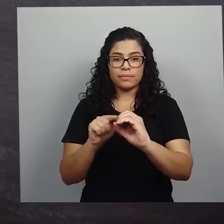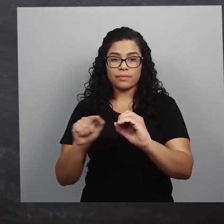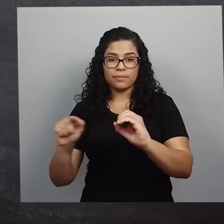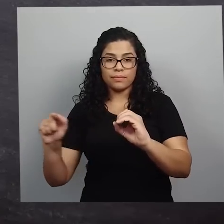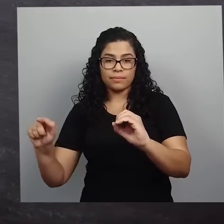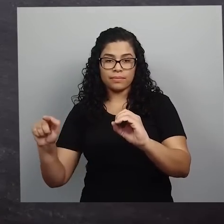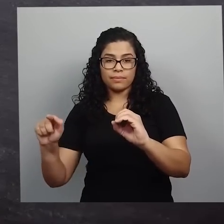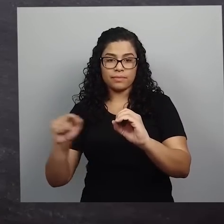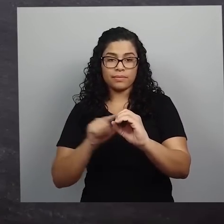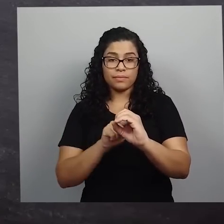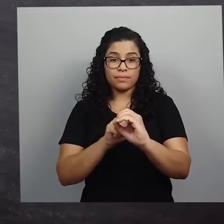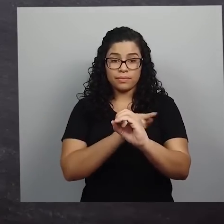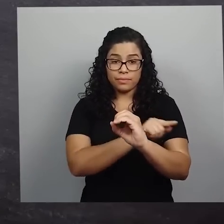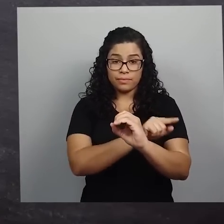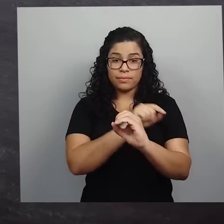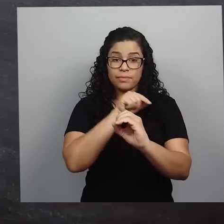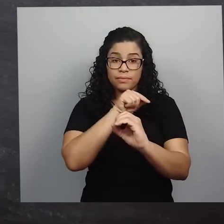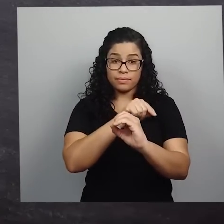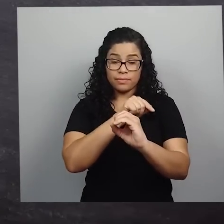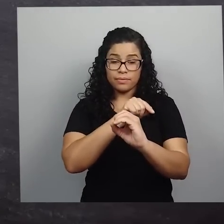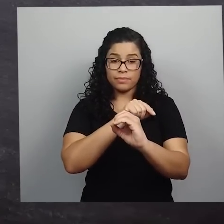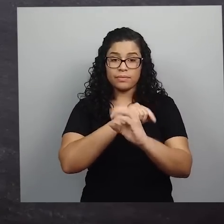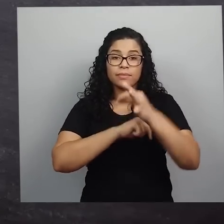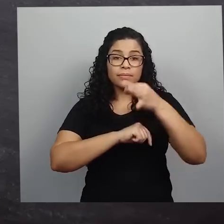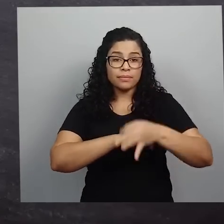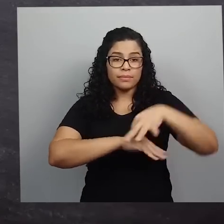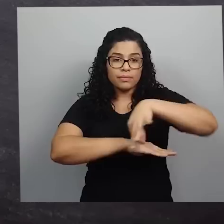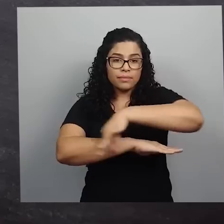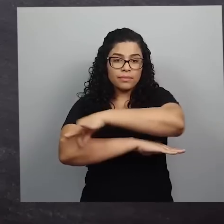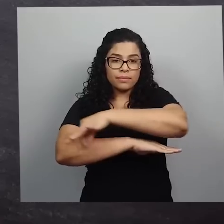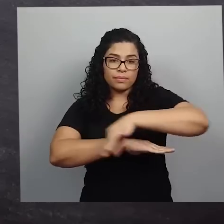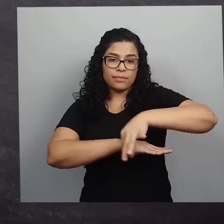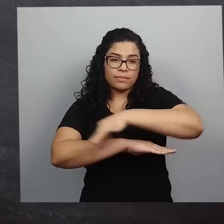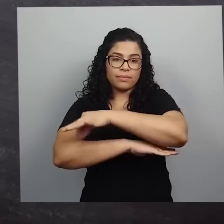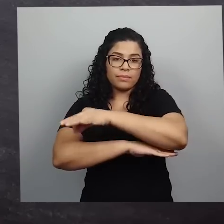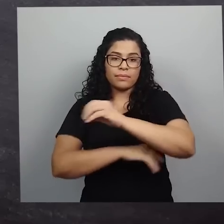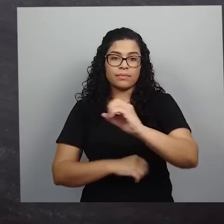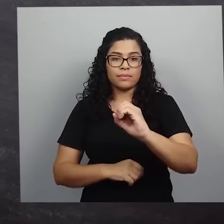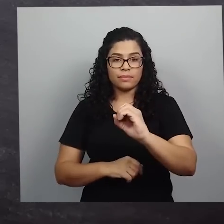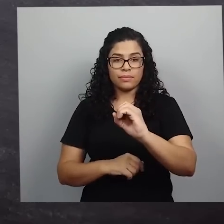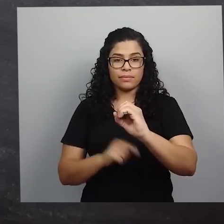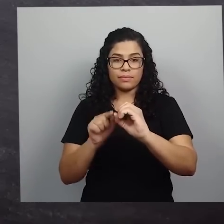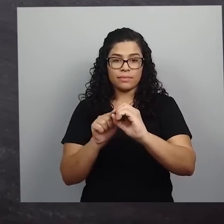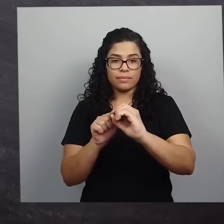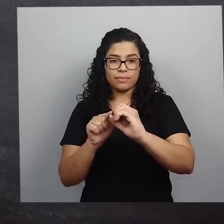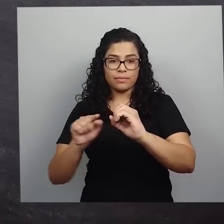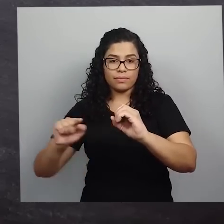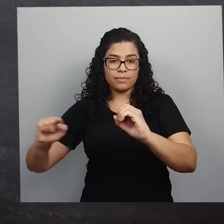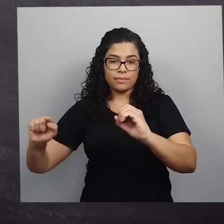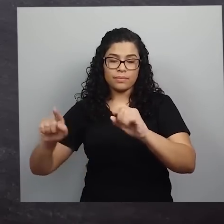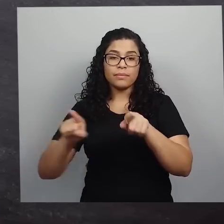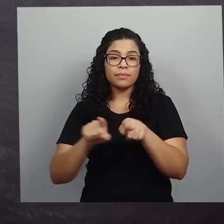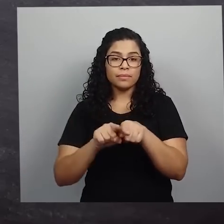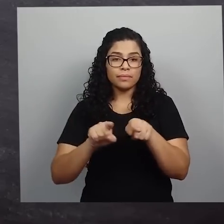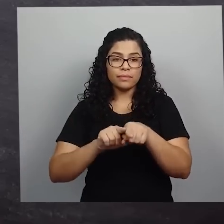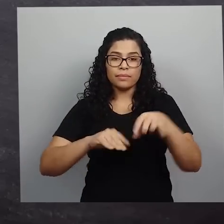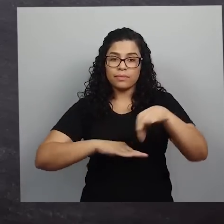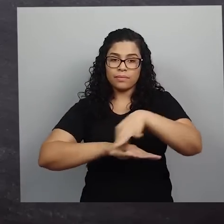lado direito, e a outra na mesma direção, mas com o sentido contrário,